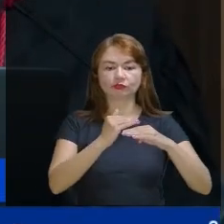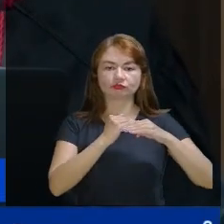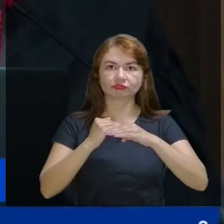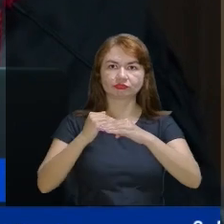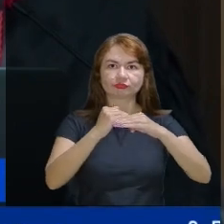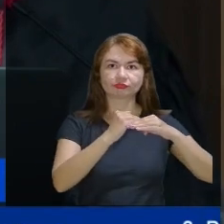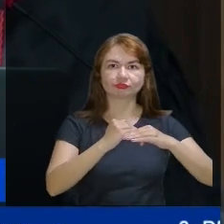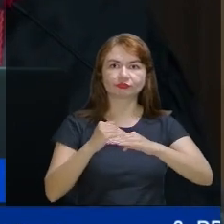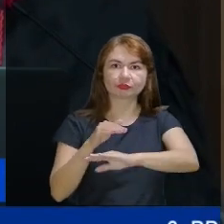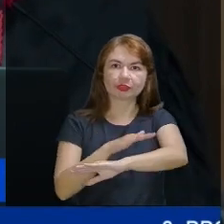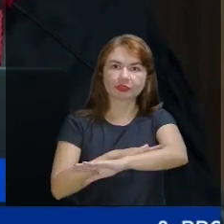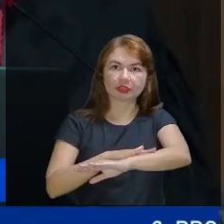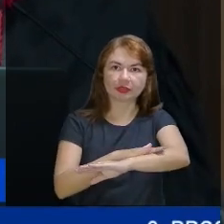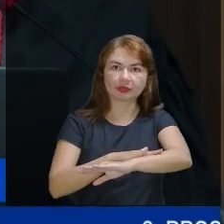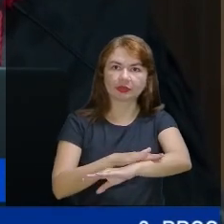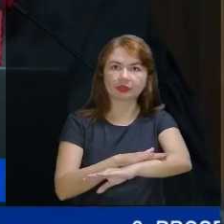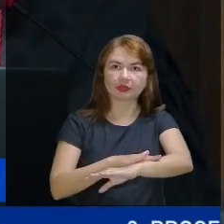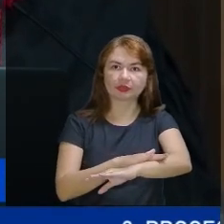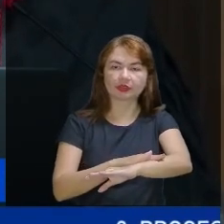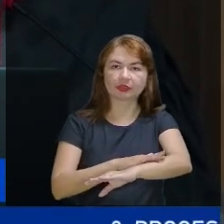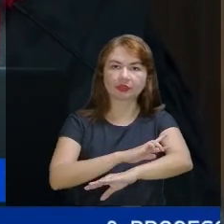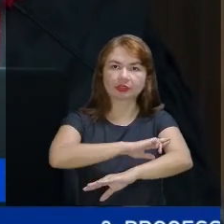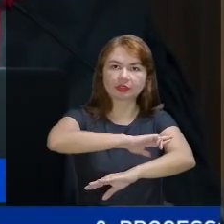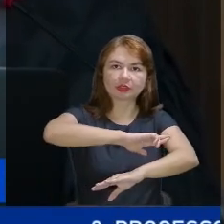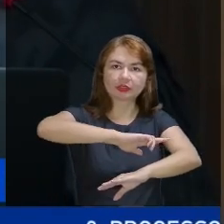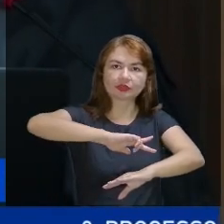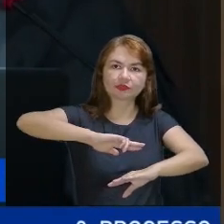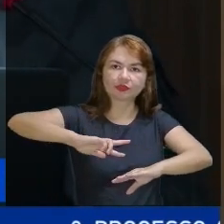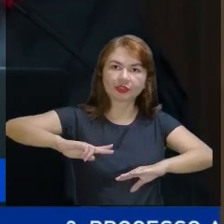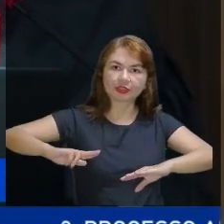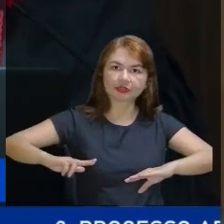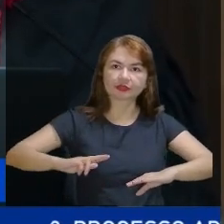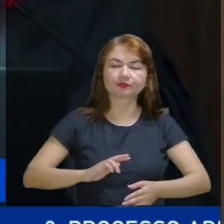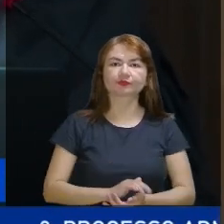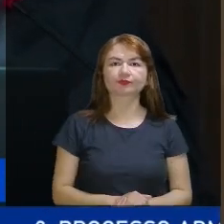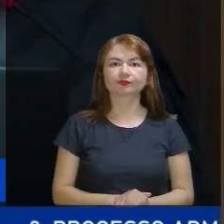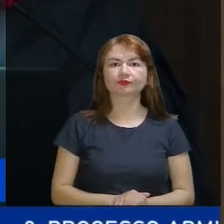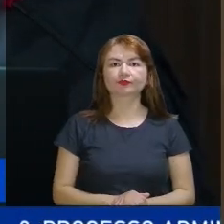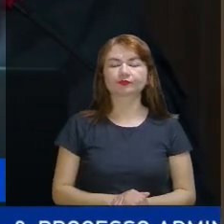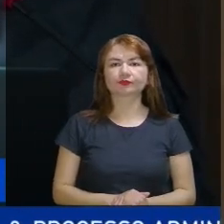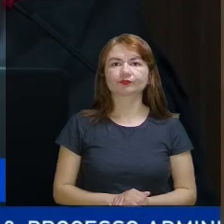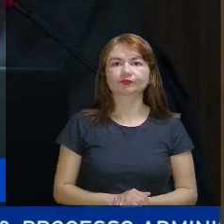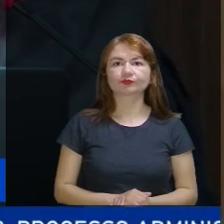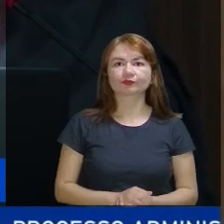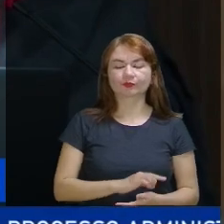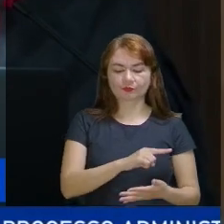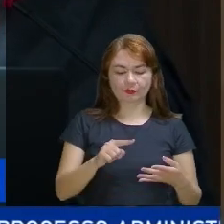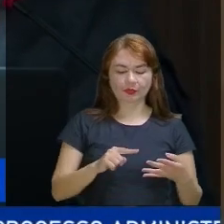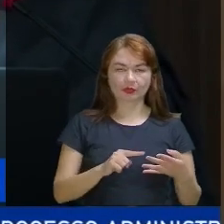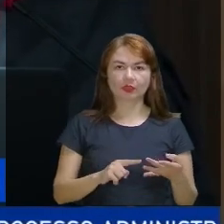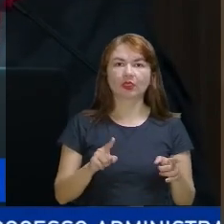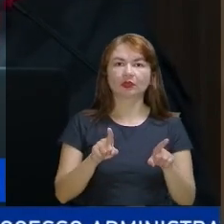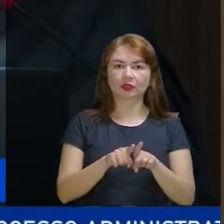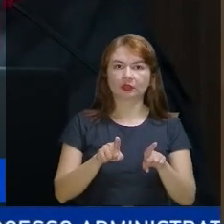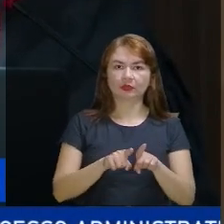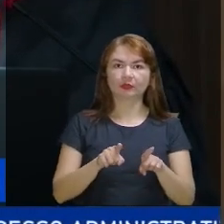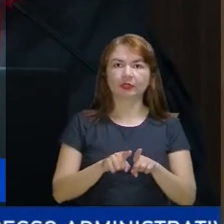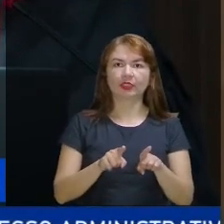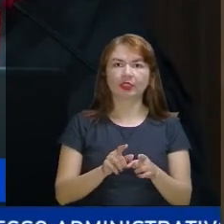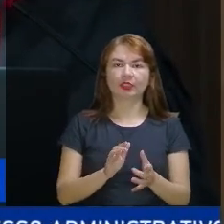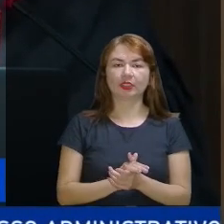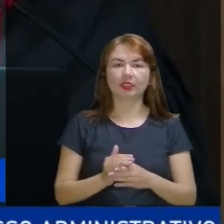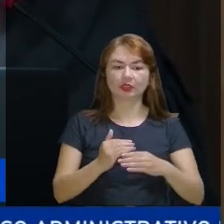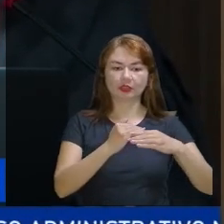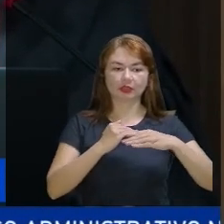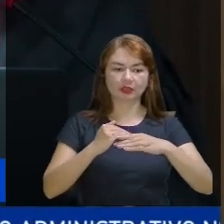baseadas em evidências. E o eixo 4, que trata da articulação interinstitucional e social